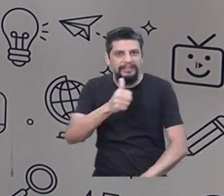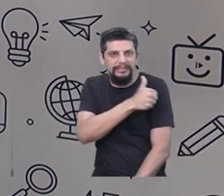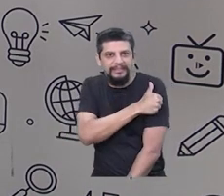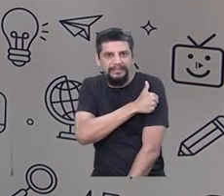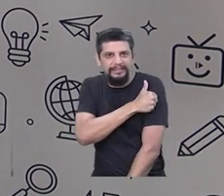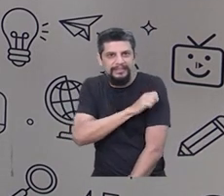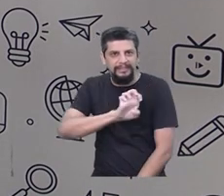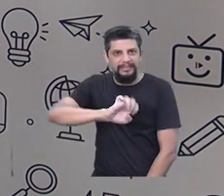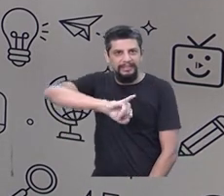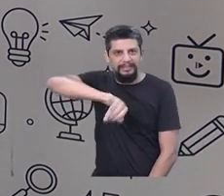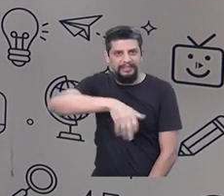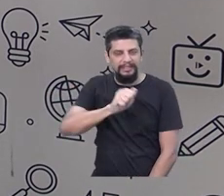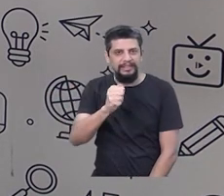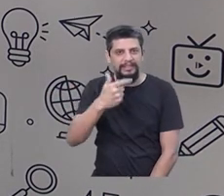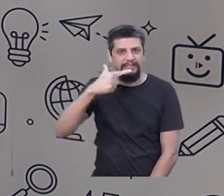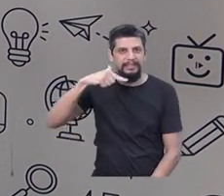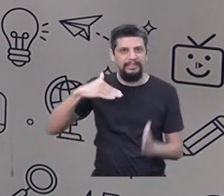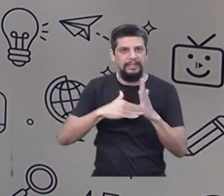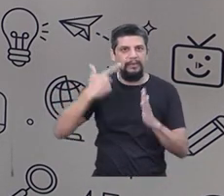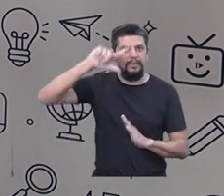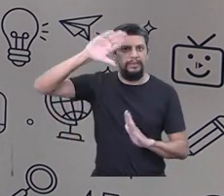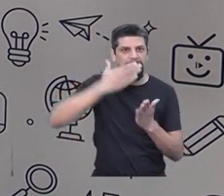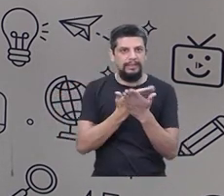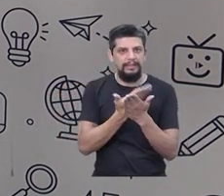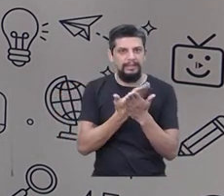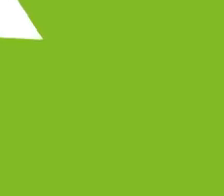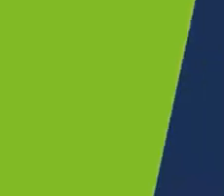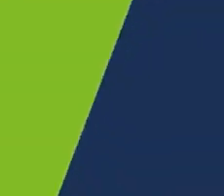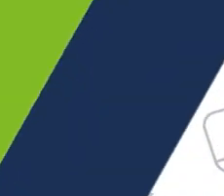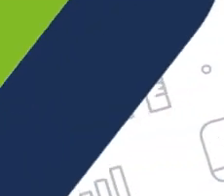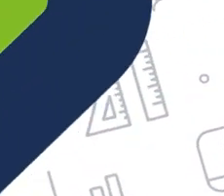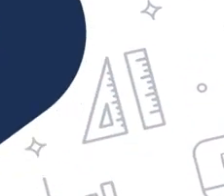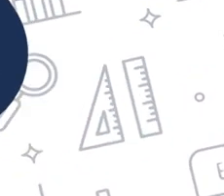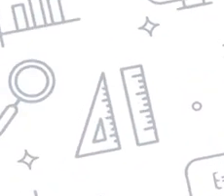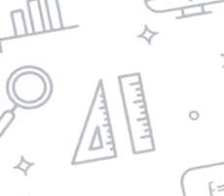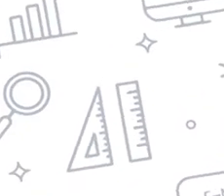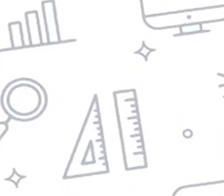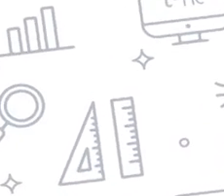Tchau, estudantes da IJA! Até a próxima!